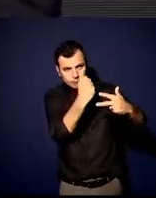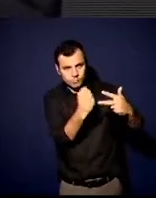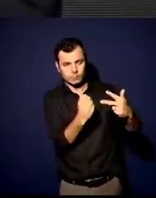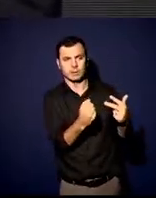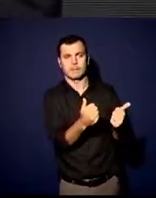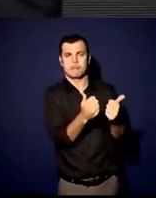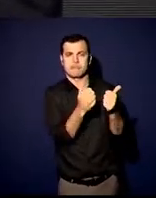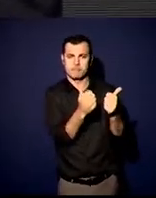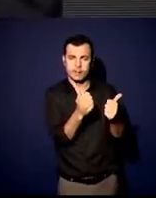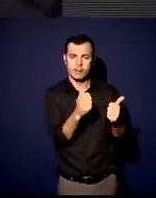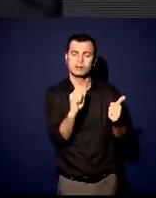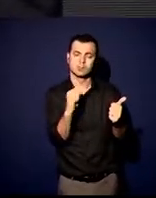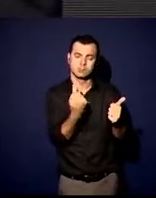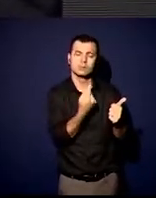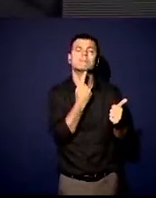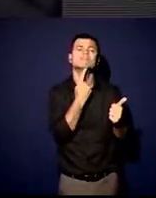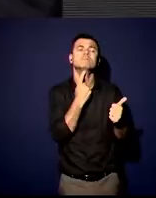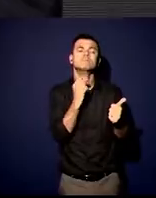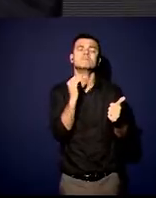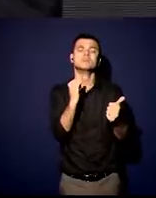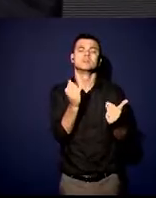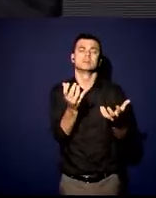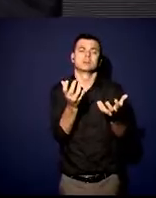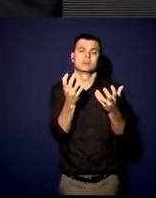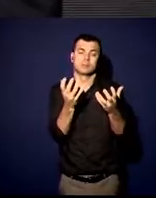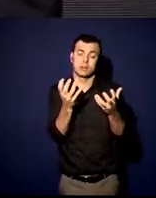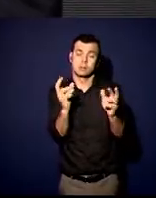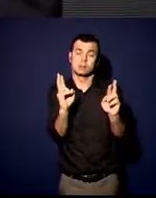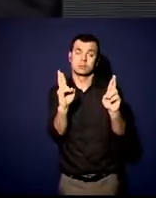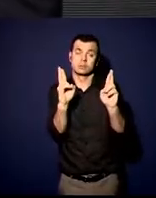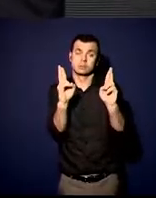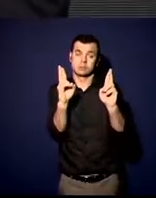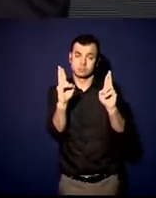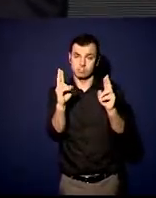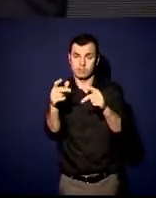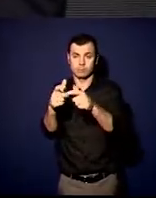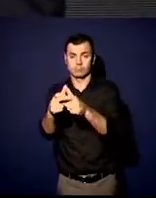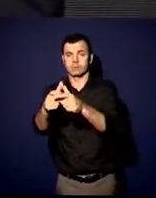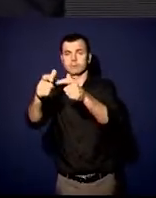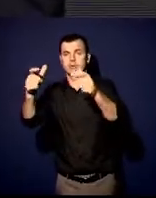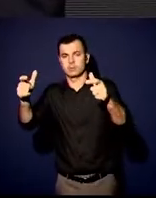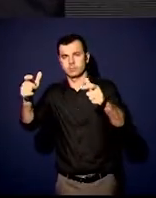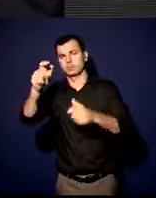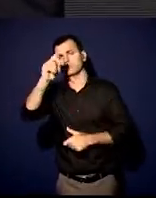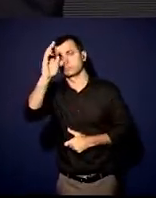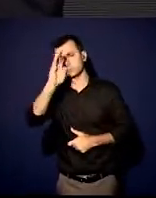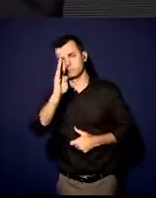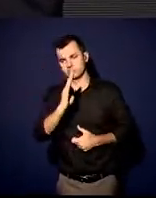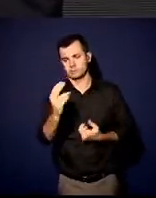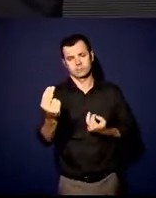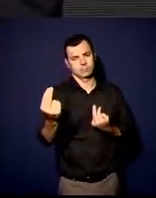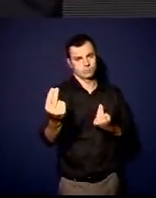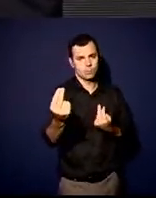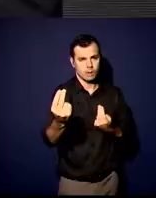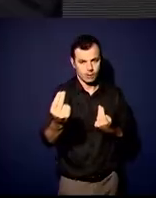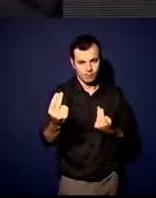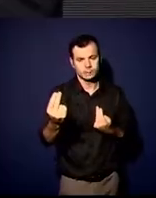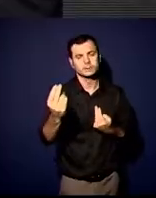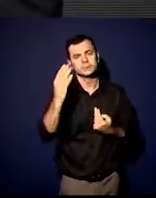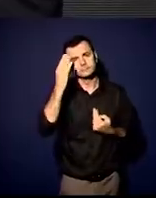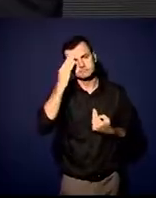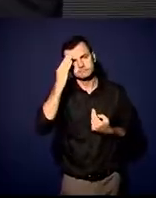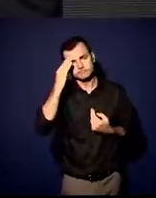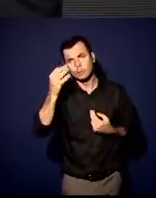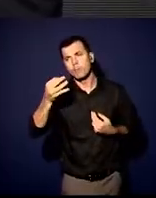intenção nosso Desejo e Eu espero que seja o da maioria dos brasileiros porque todos nós podemos ter